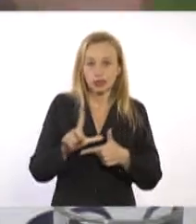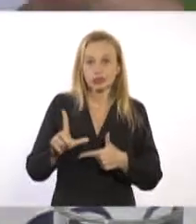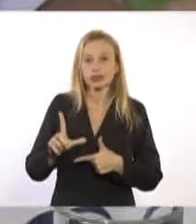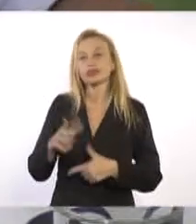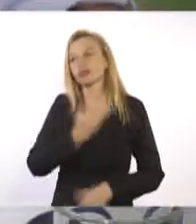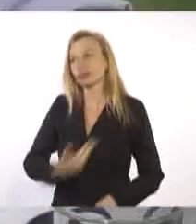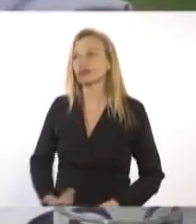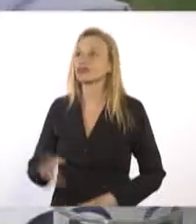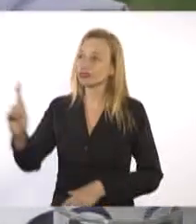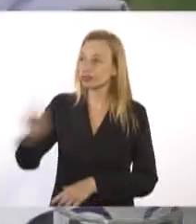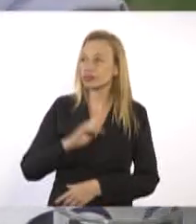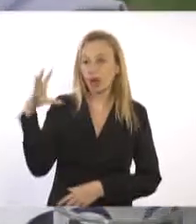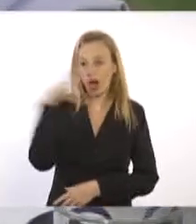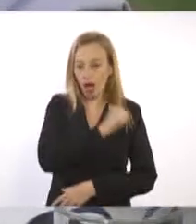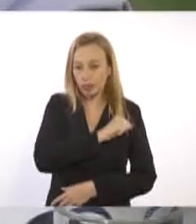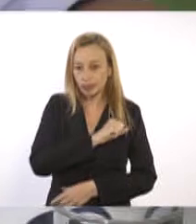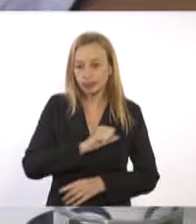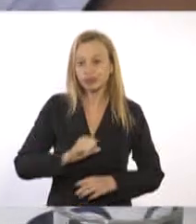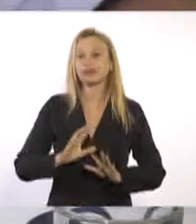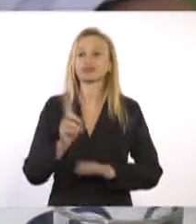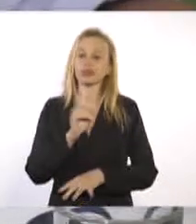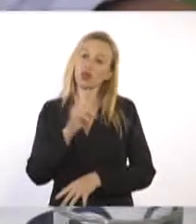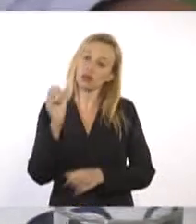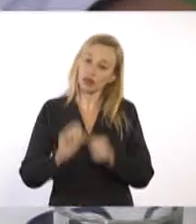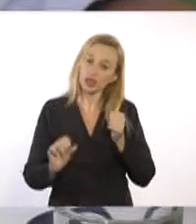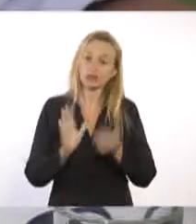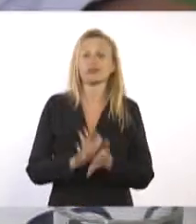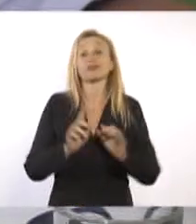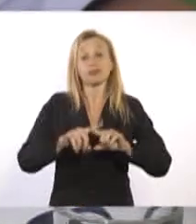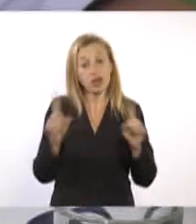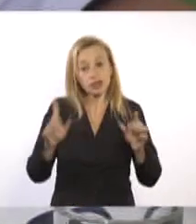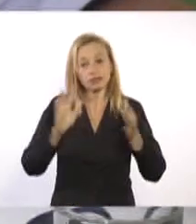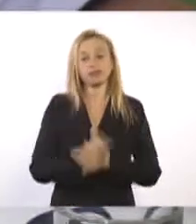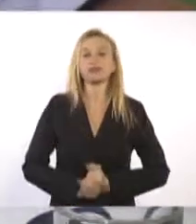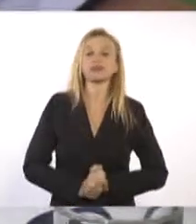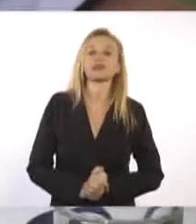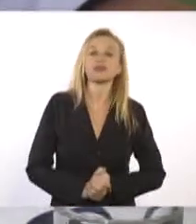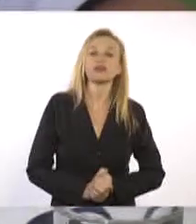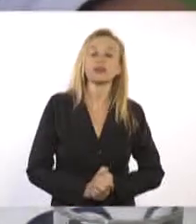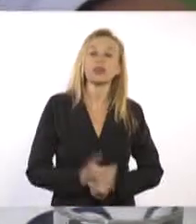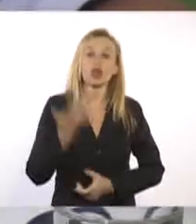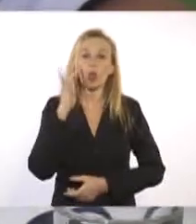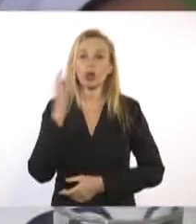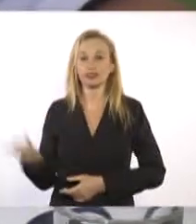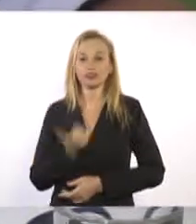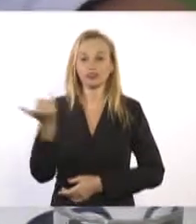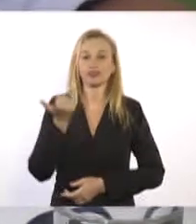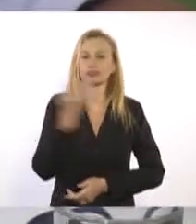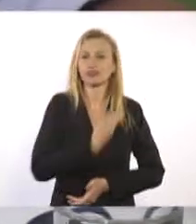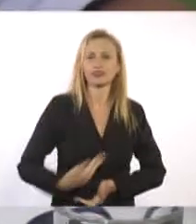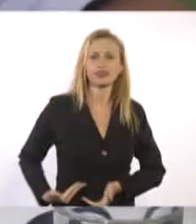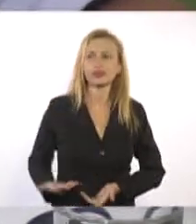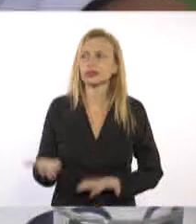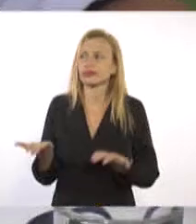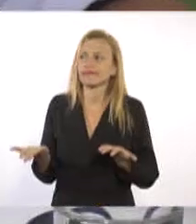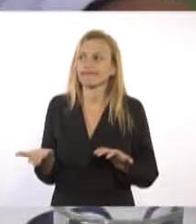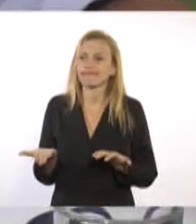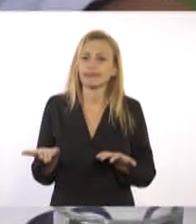ainda assim, levando em conta o argumento que eu considero importante, assim, o governo não está assim,